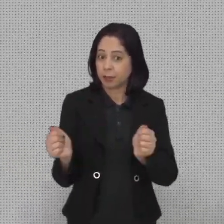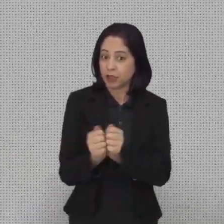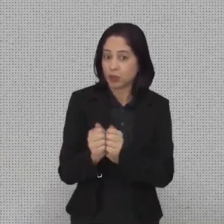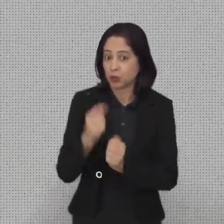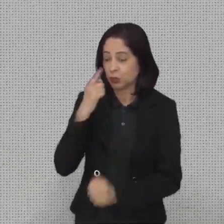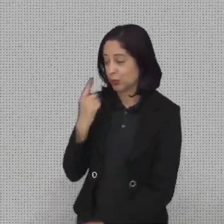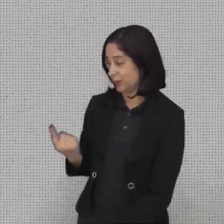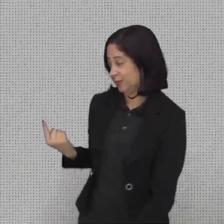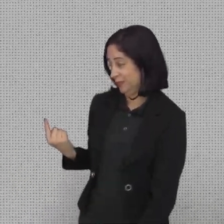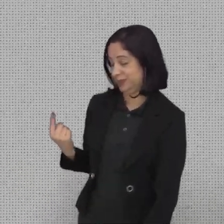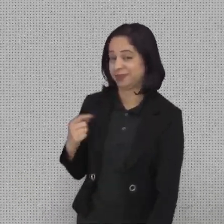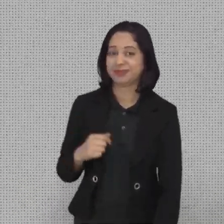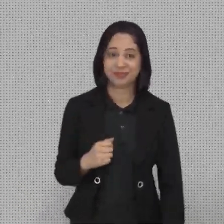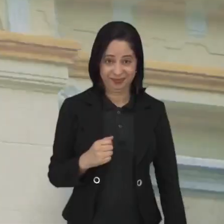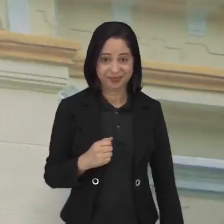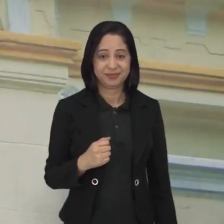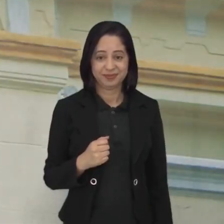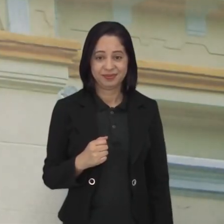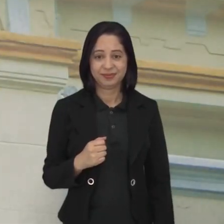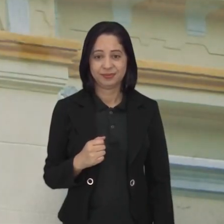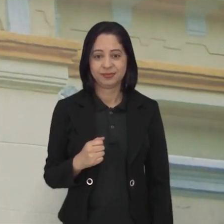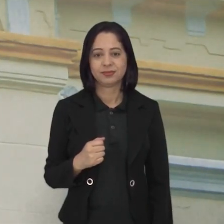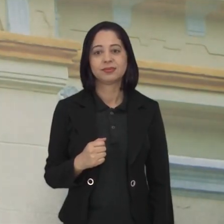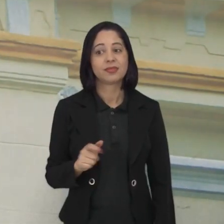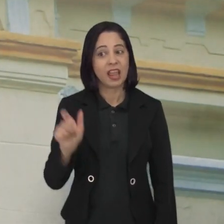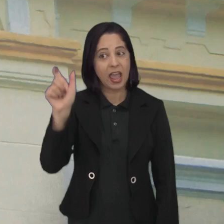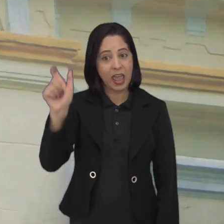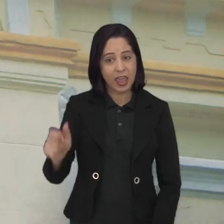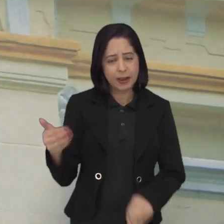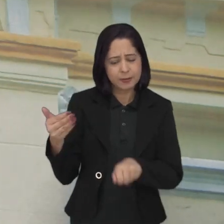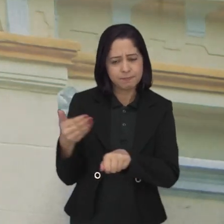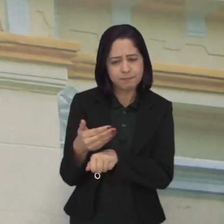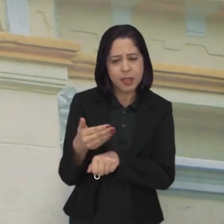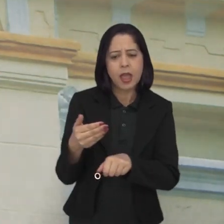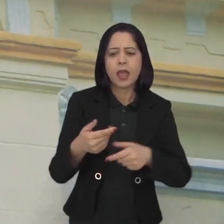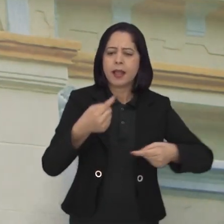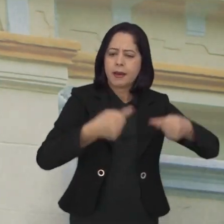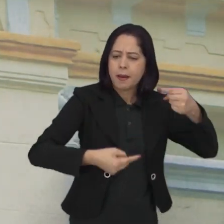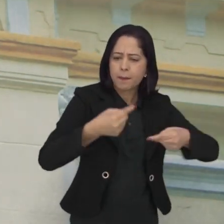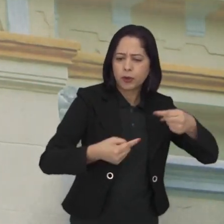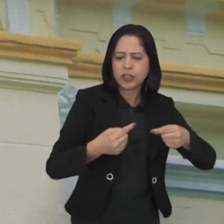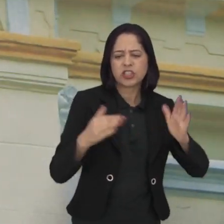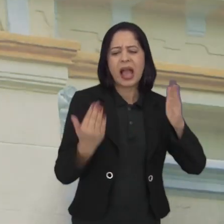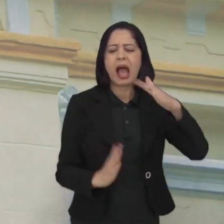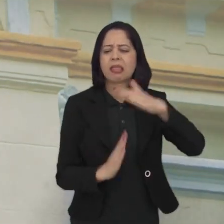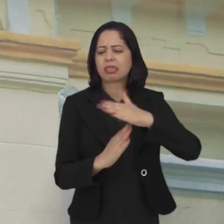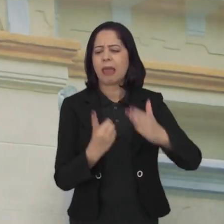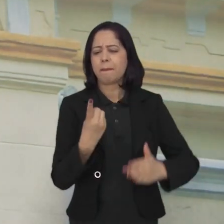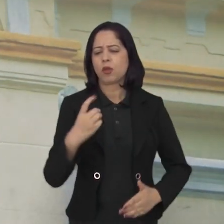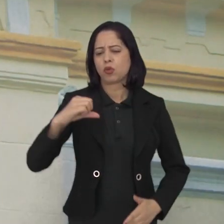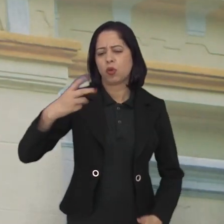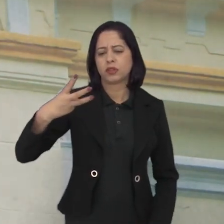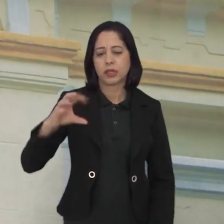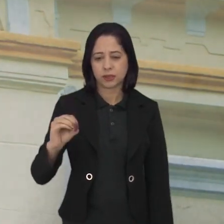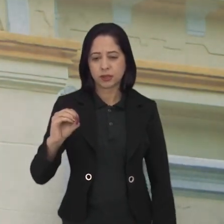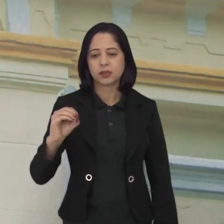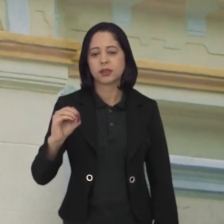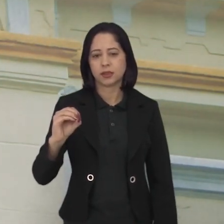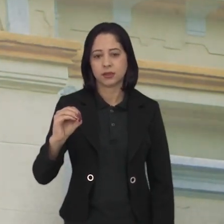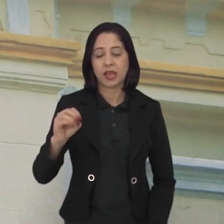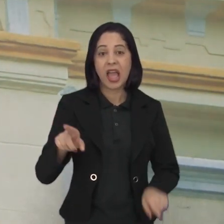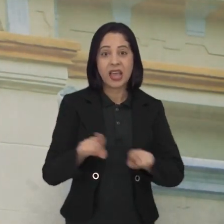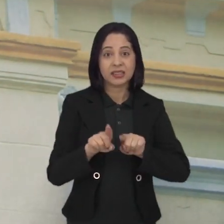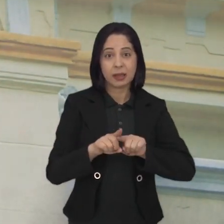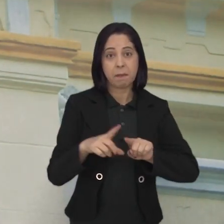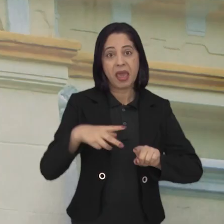São José, Dr. Nelson Dávila. Cursino permaneceu na política até 1930, acumulando também